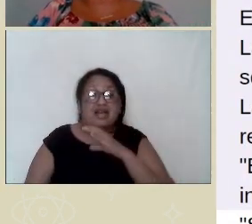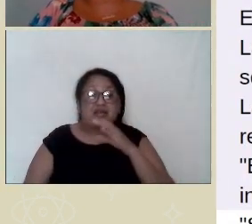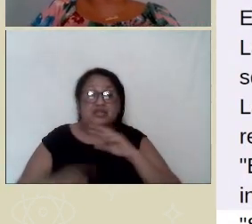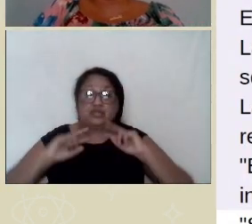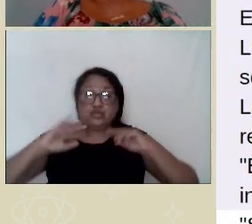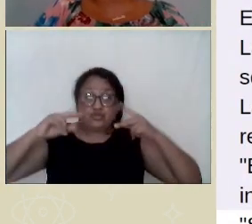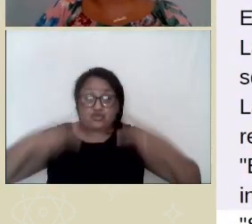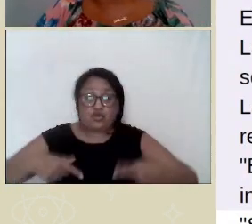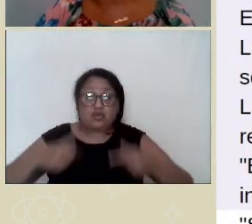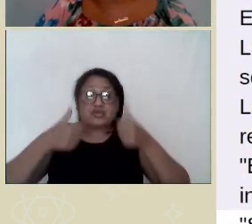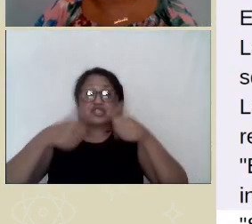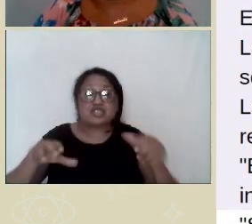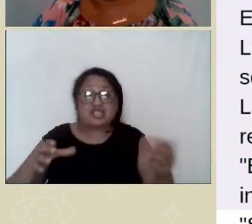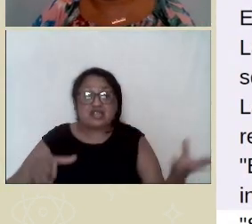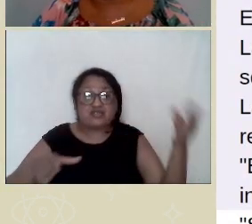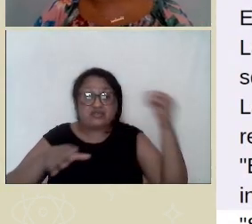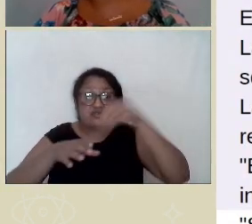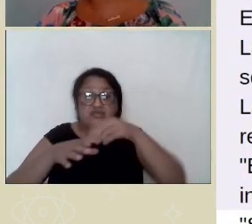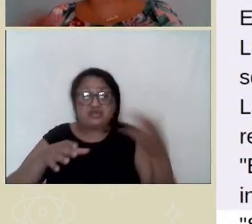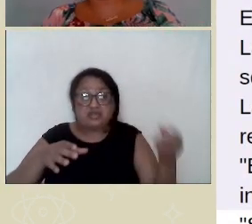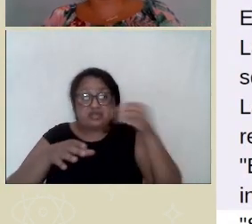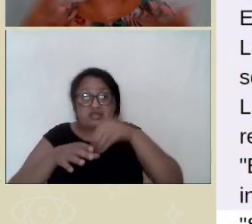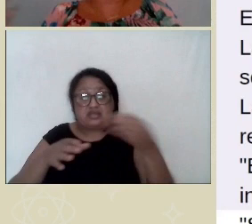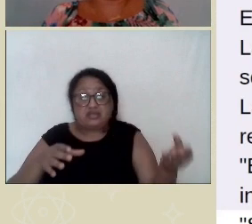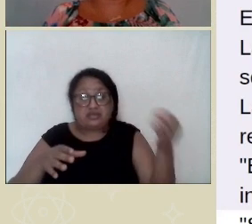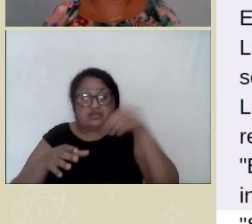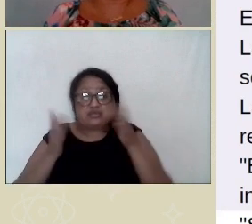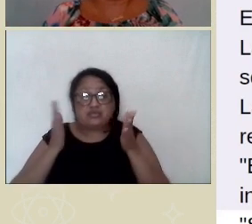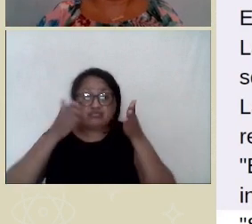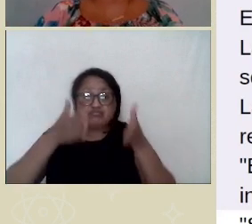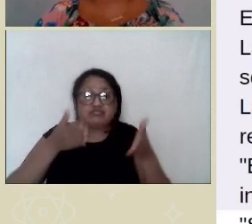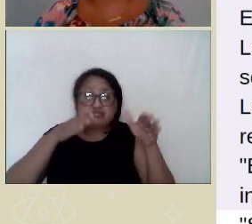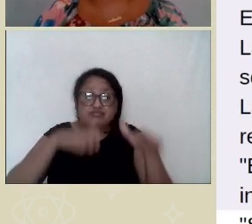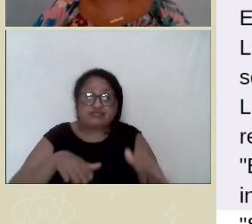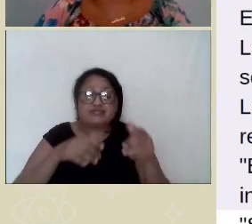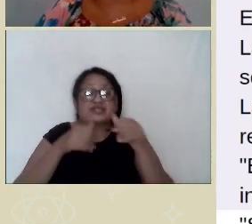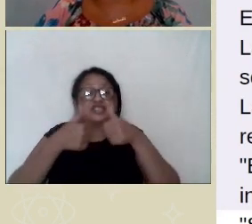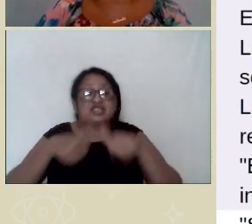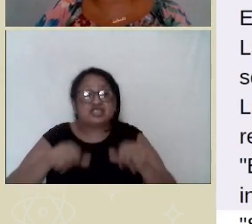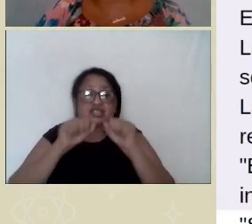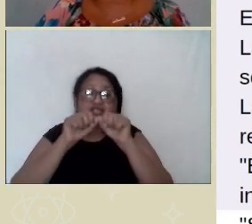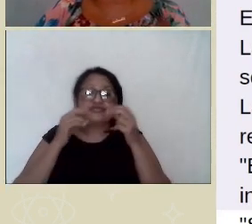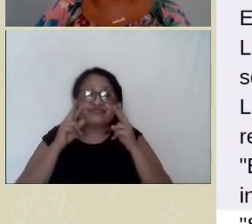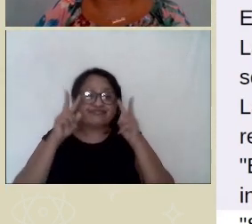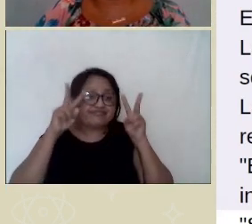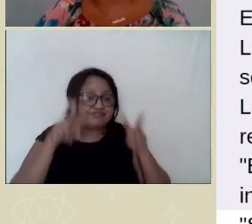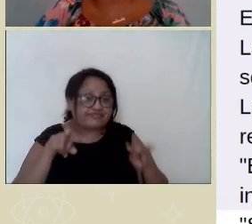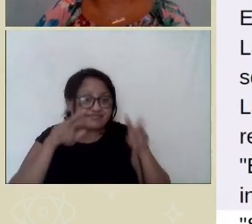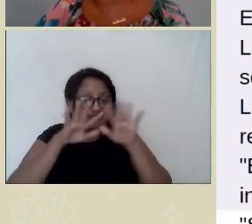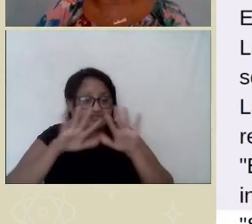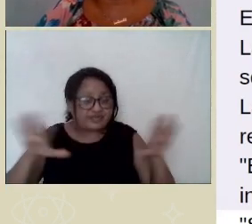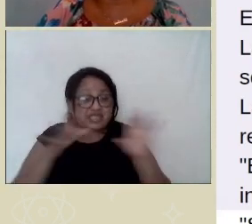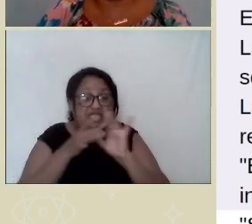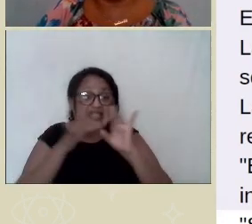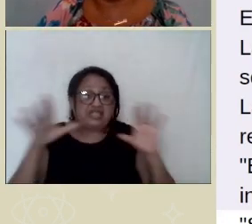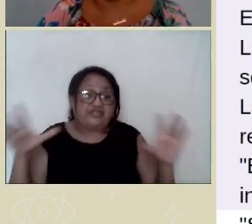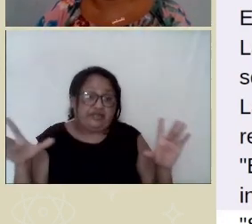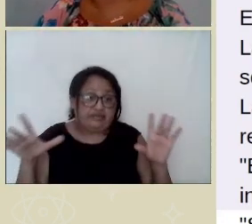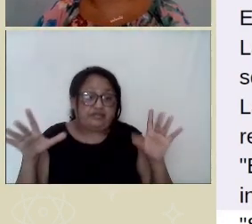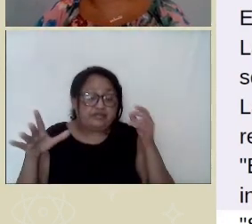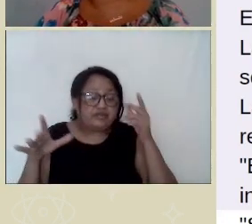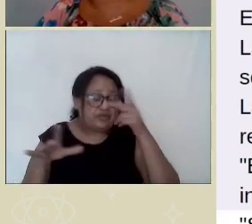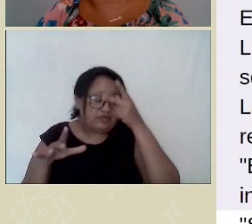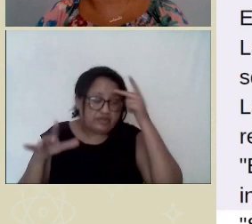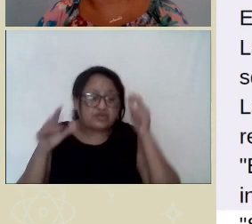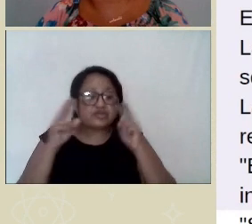enterrados ali todos esses anos estão ficando expostos é o que destacou Ancherin Sherpa